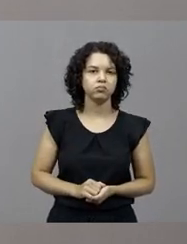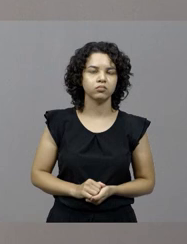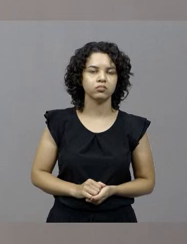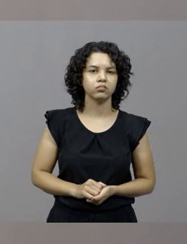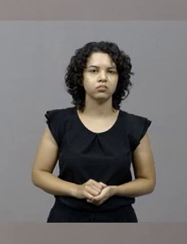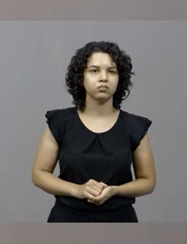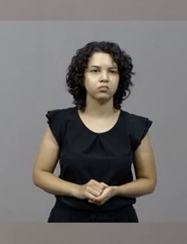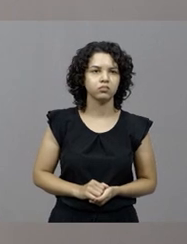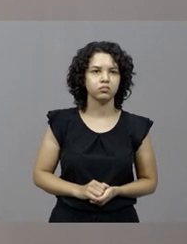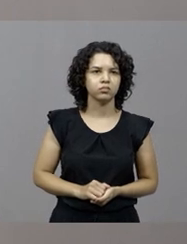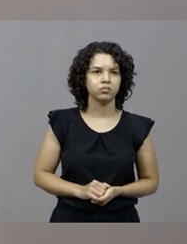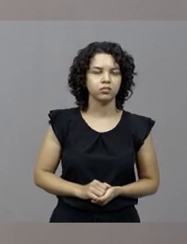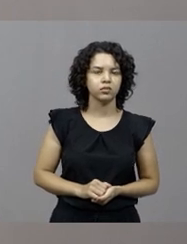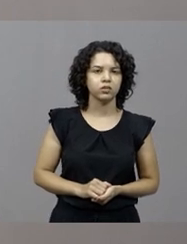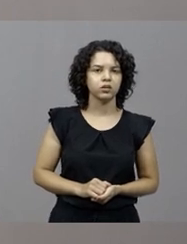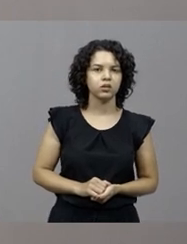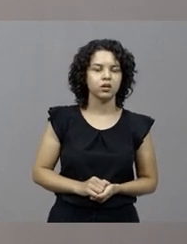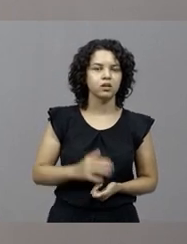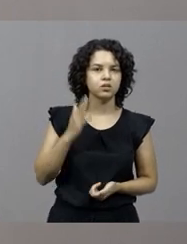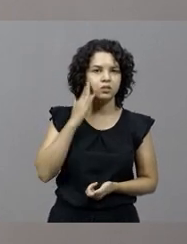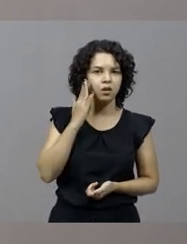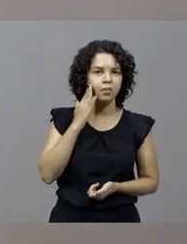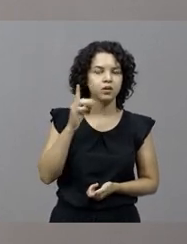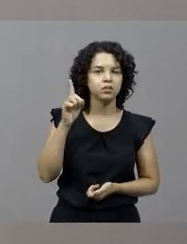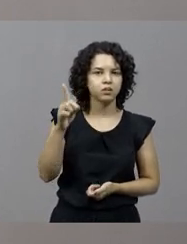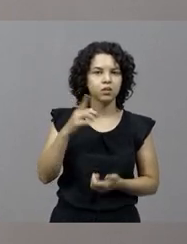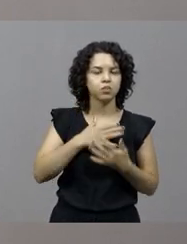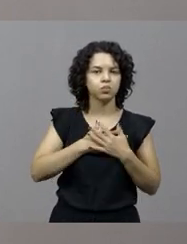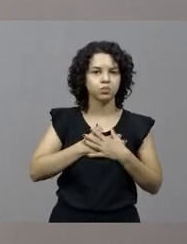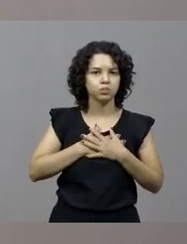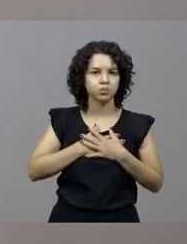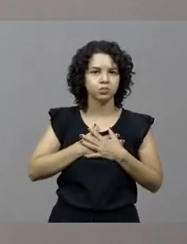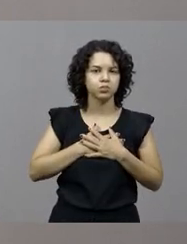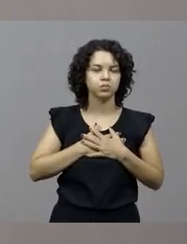saiba, pela caridade de Deus,